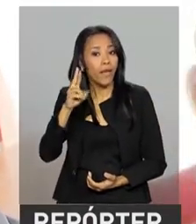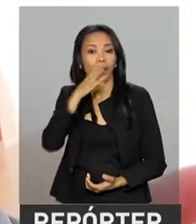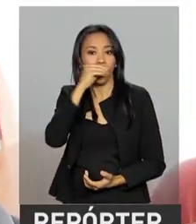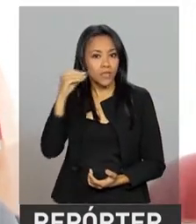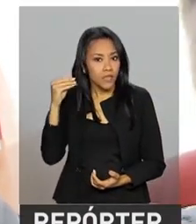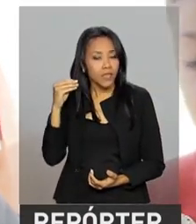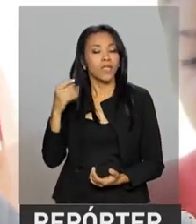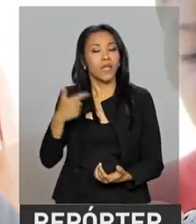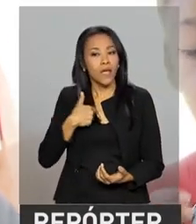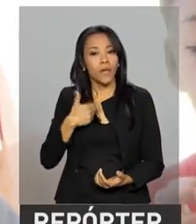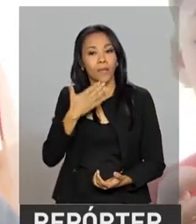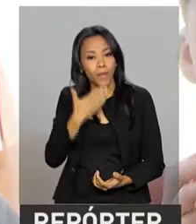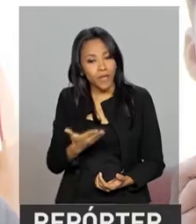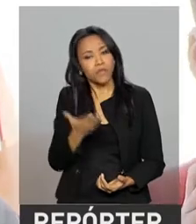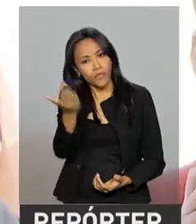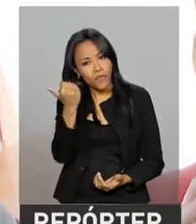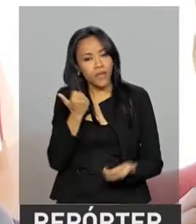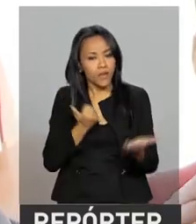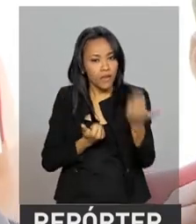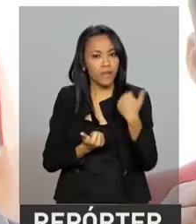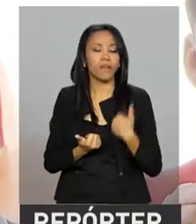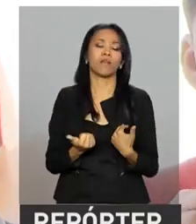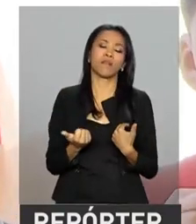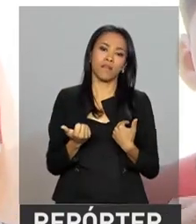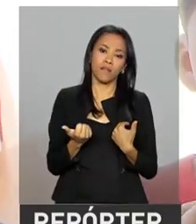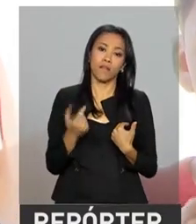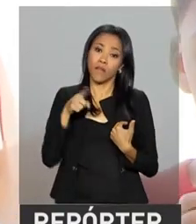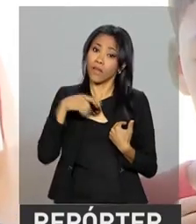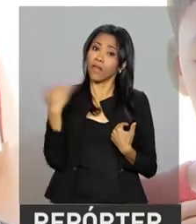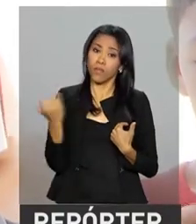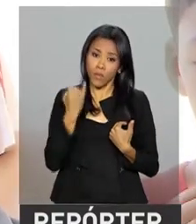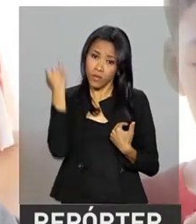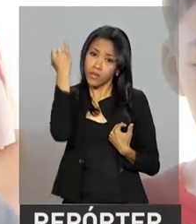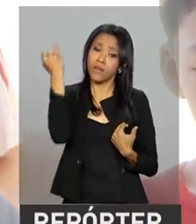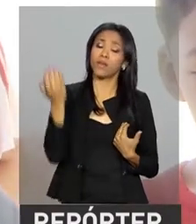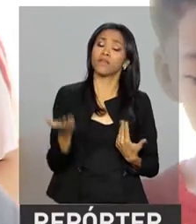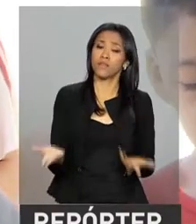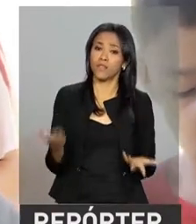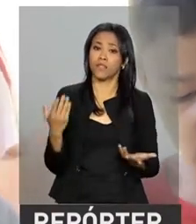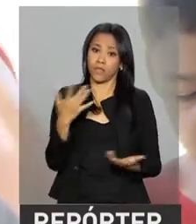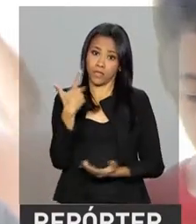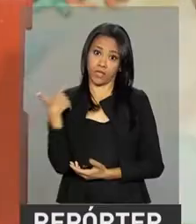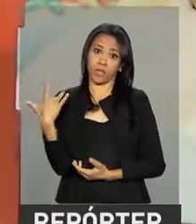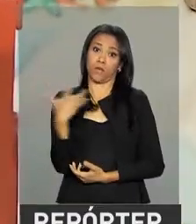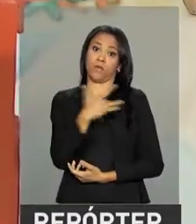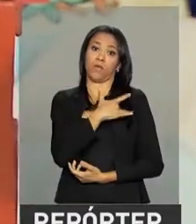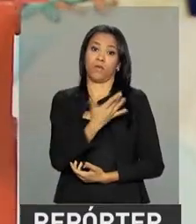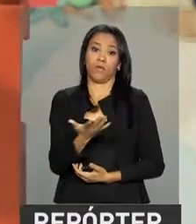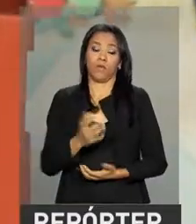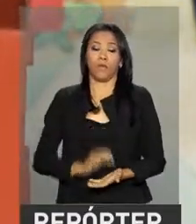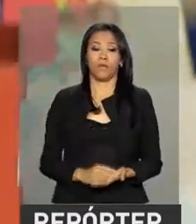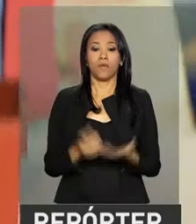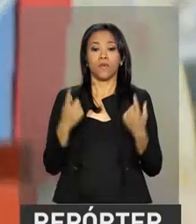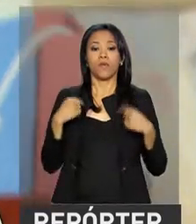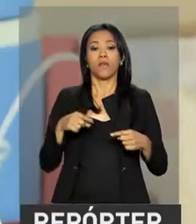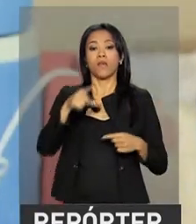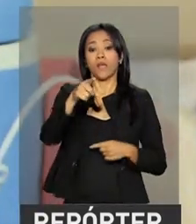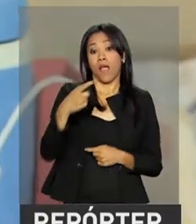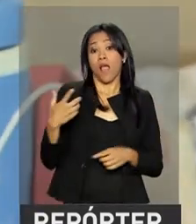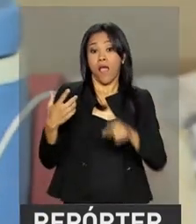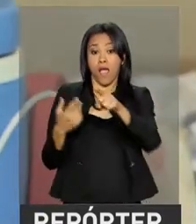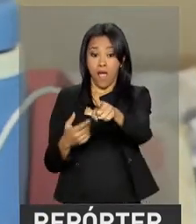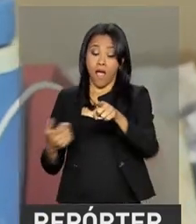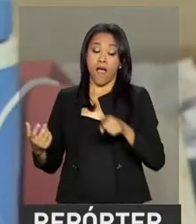eu peço que vocês faixa isso porque é muito bom tem de falar na saúde entre as vacinas disponíveis